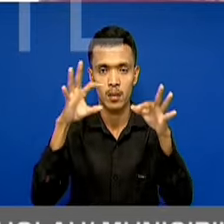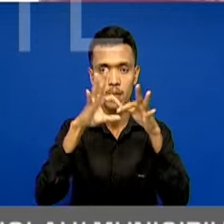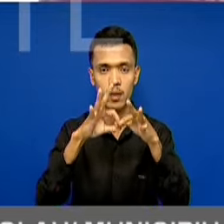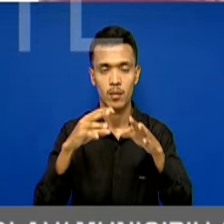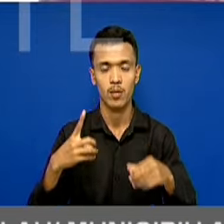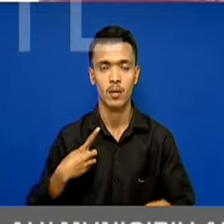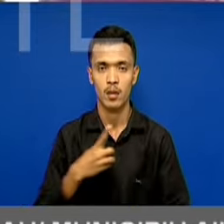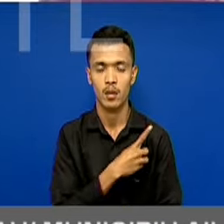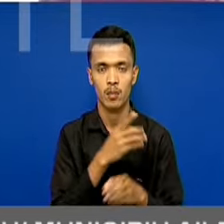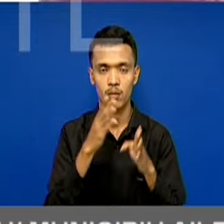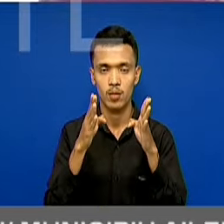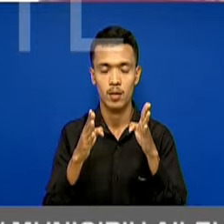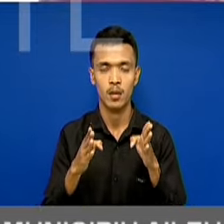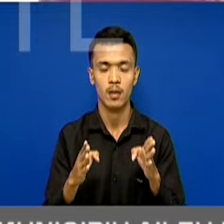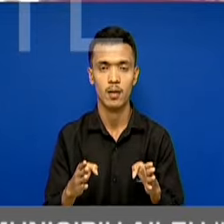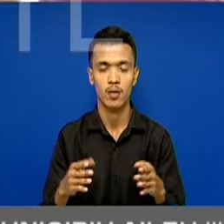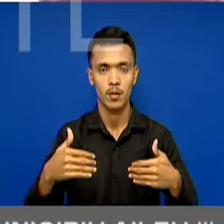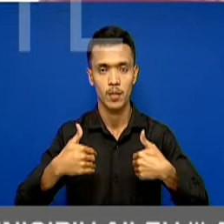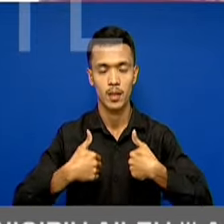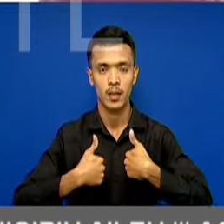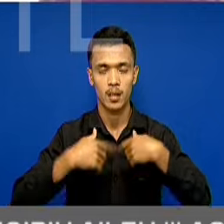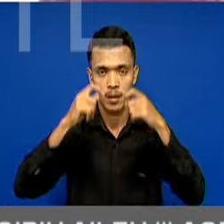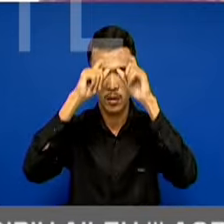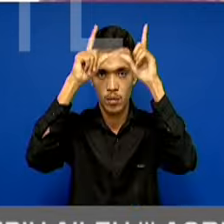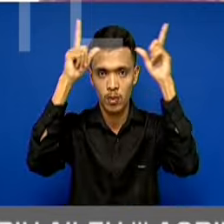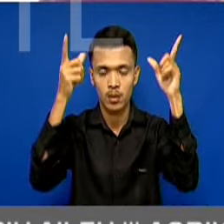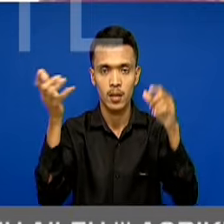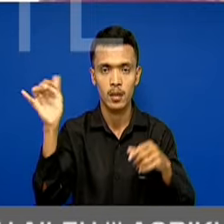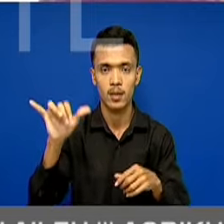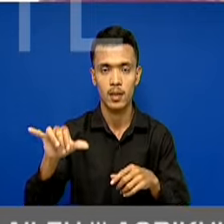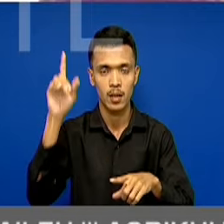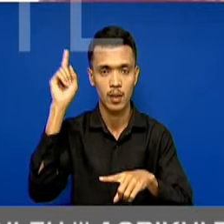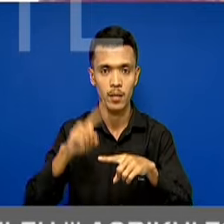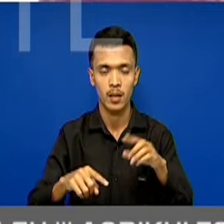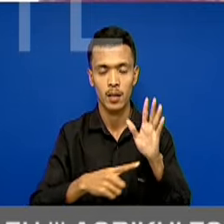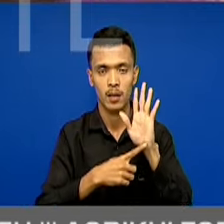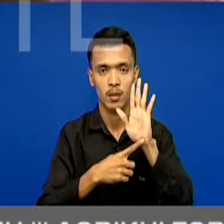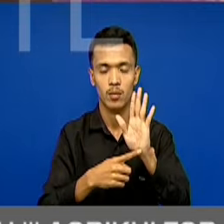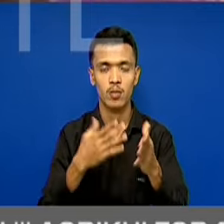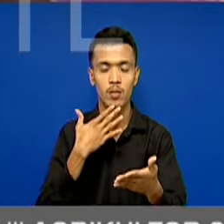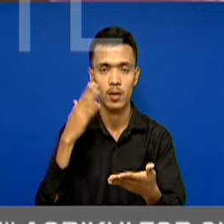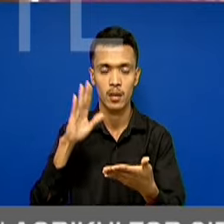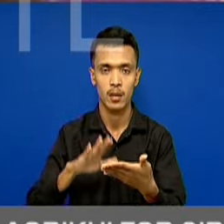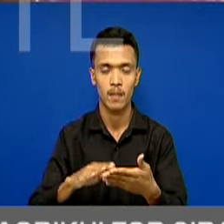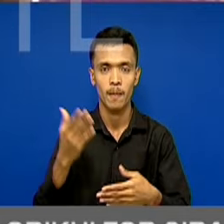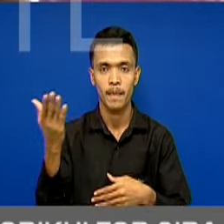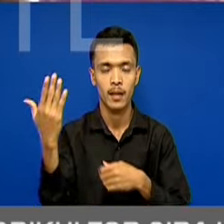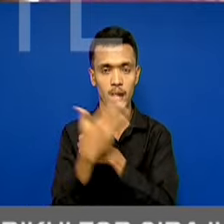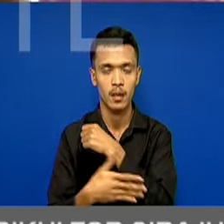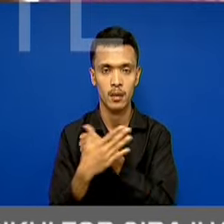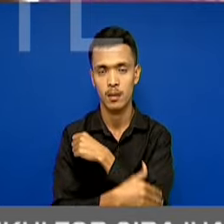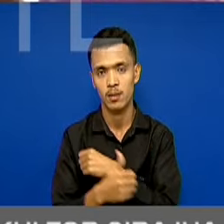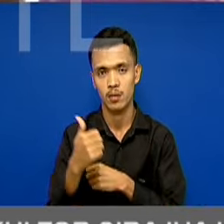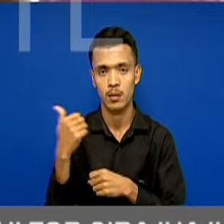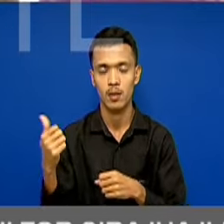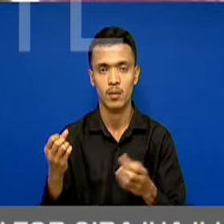deputado ou órgão soberano de NB, Makira Timor, né? Tira a bela tudo, atitude. Los, Duni. E a nação balu, a ONU, e a boa